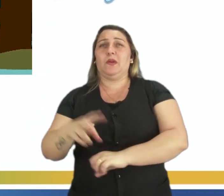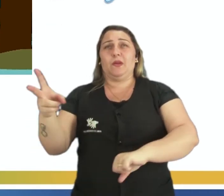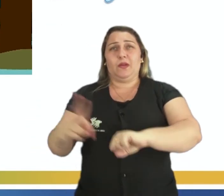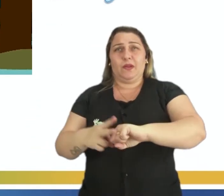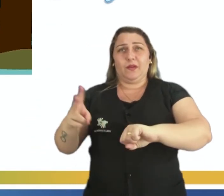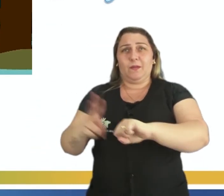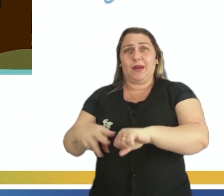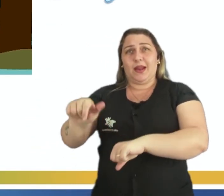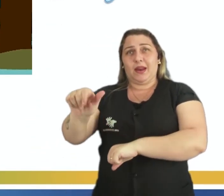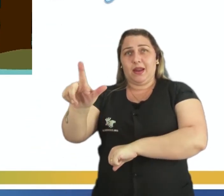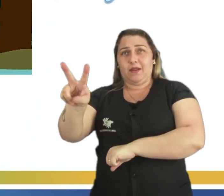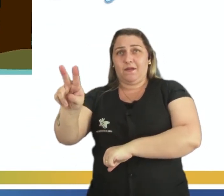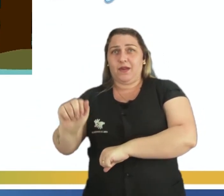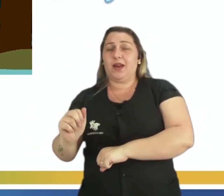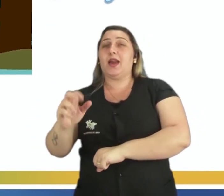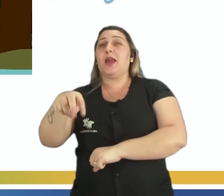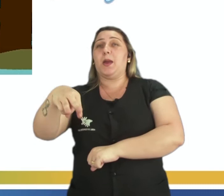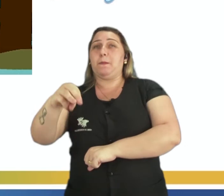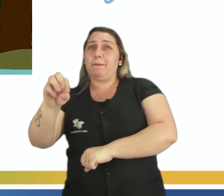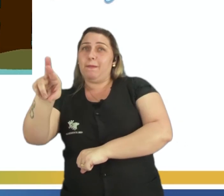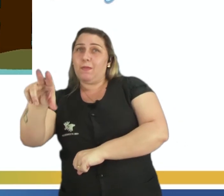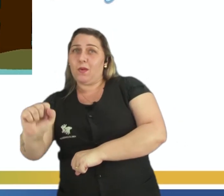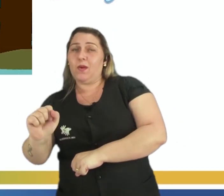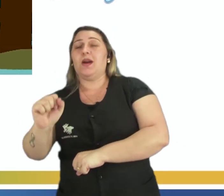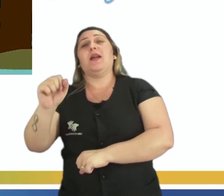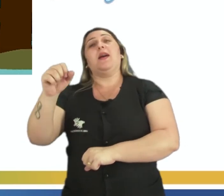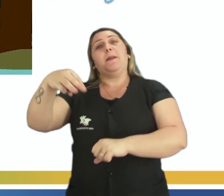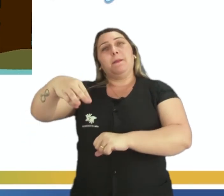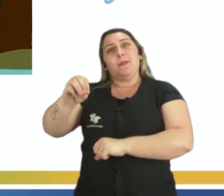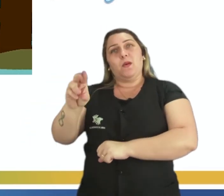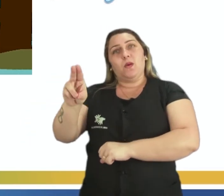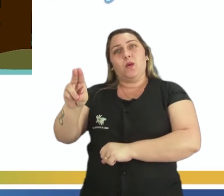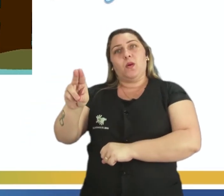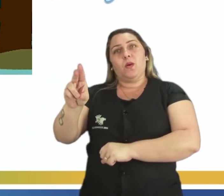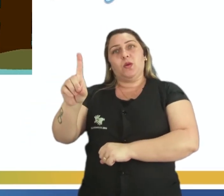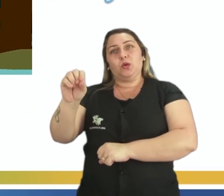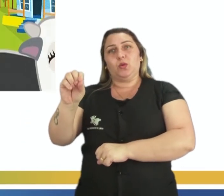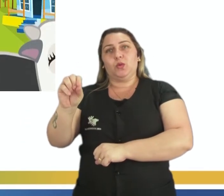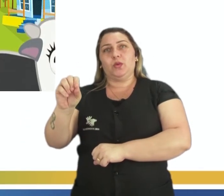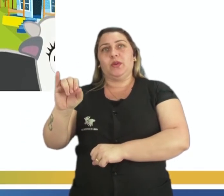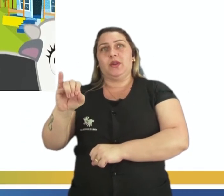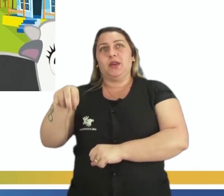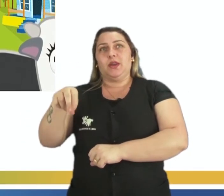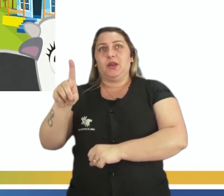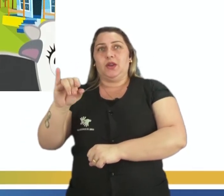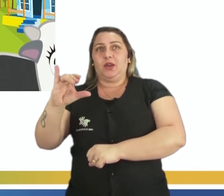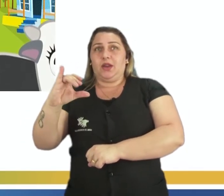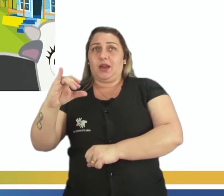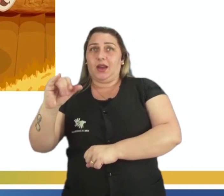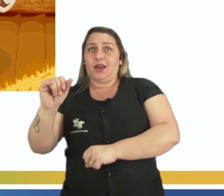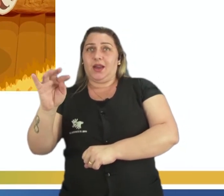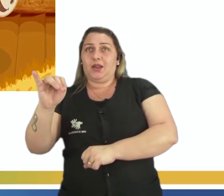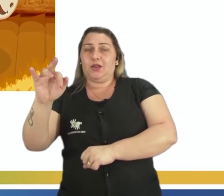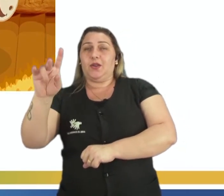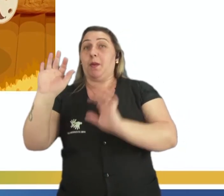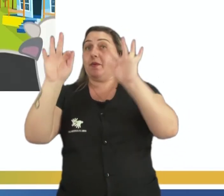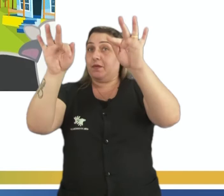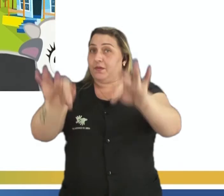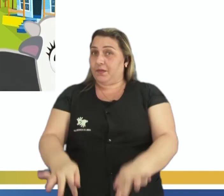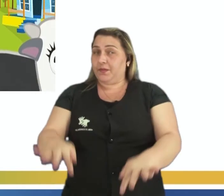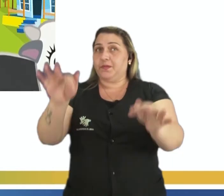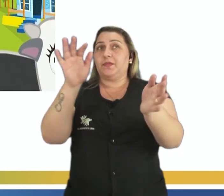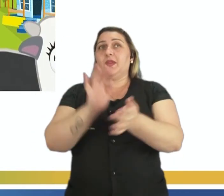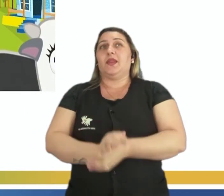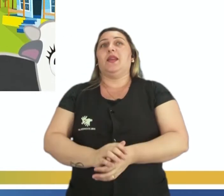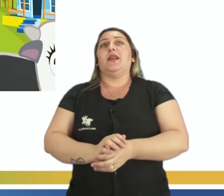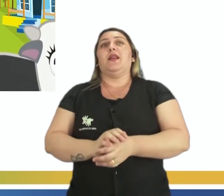os verbos lava e mora estão no modo indicativo. Agora, para finalizar,